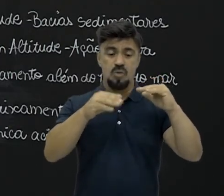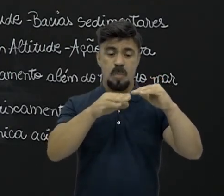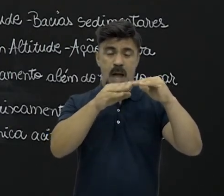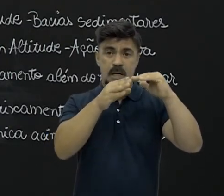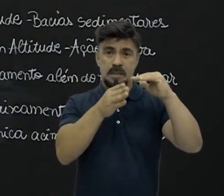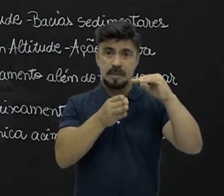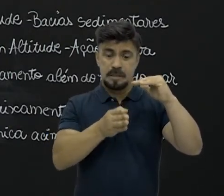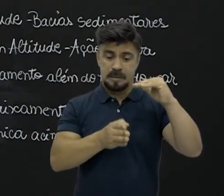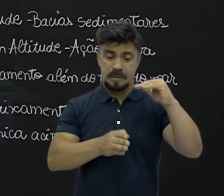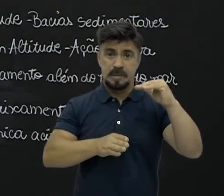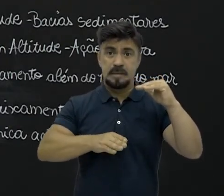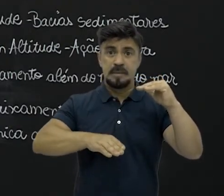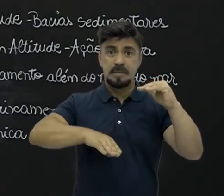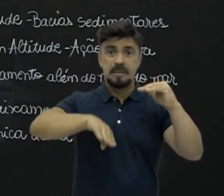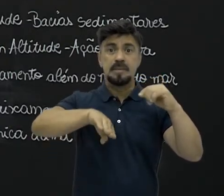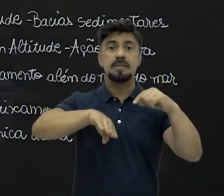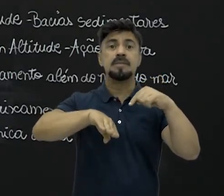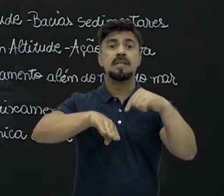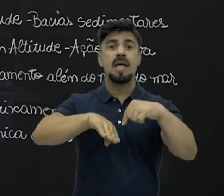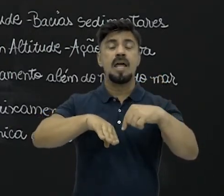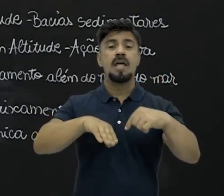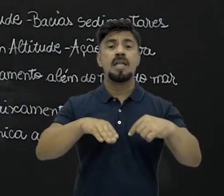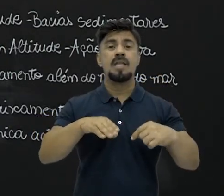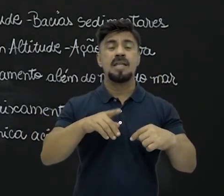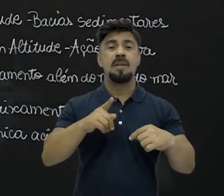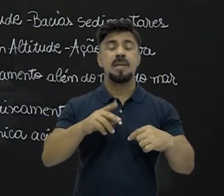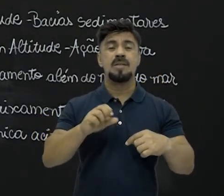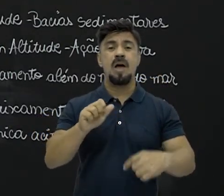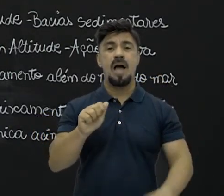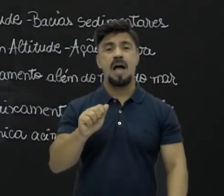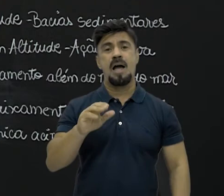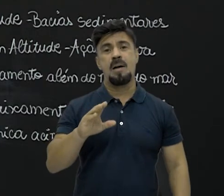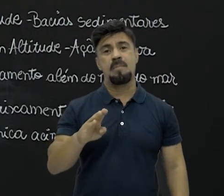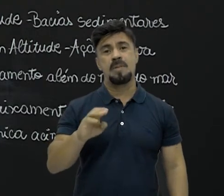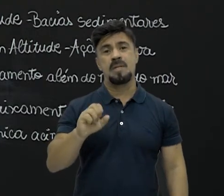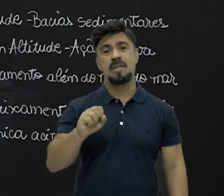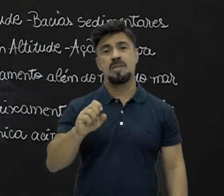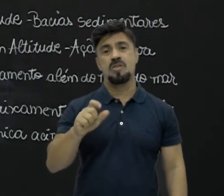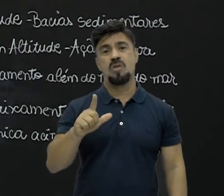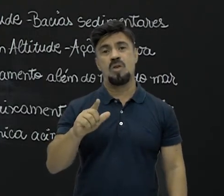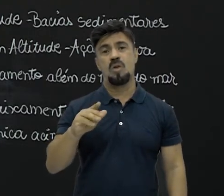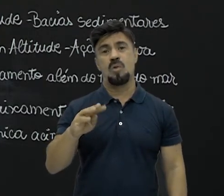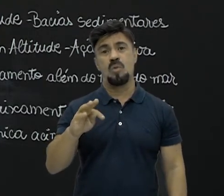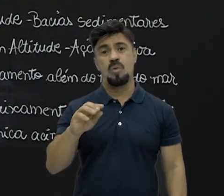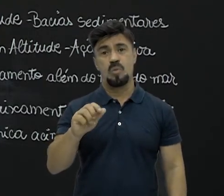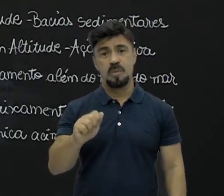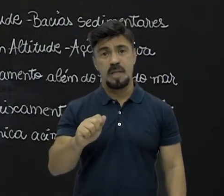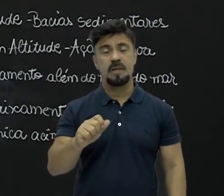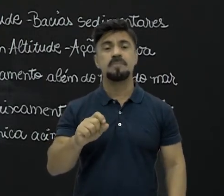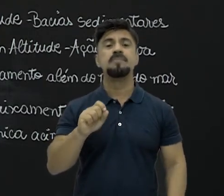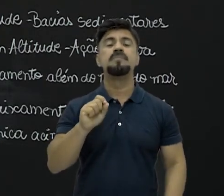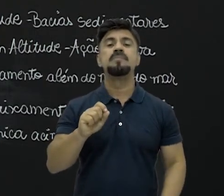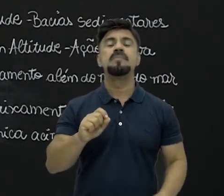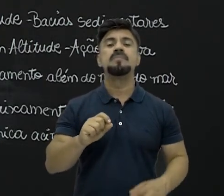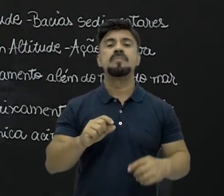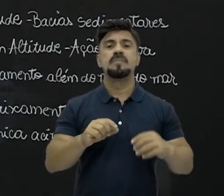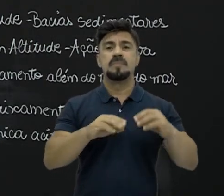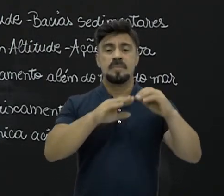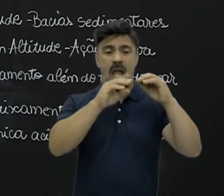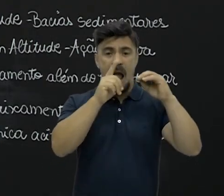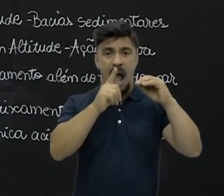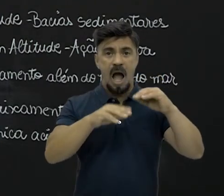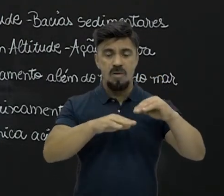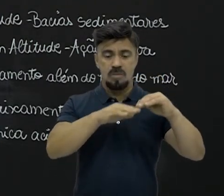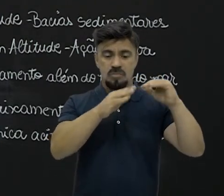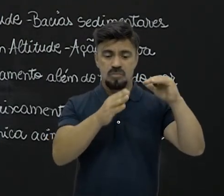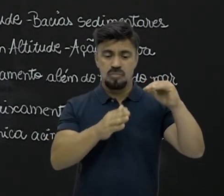do mar, vamos chamar isso de depressão absoluta. E essa região de depressão absoluta normalmente formam lagos tectônicos.